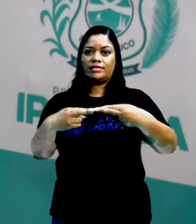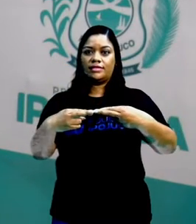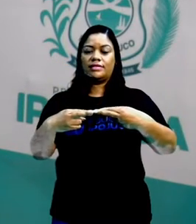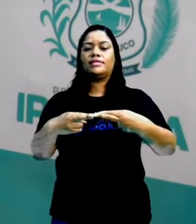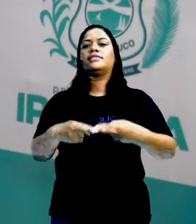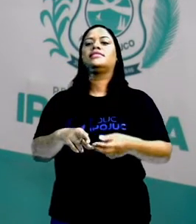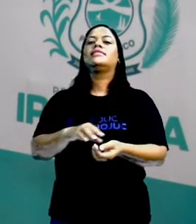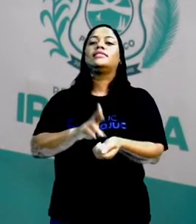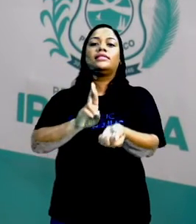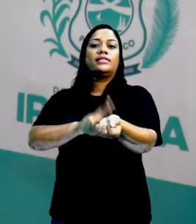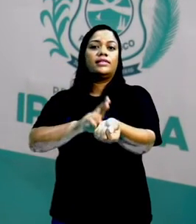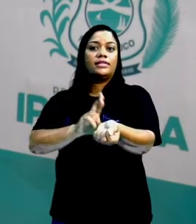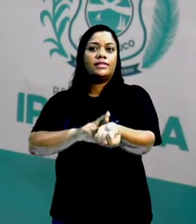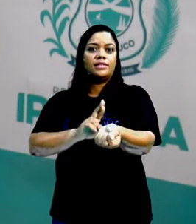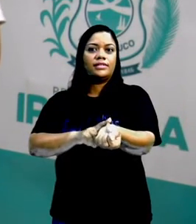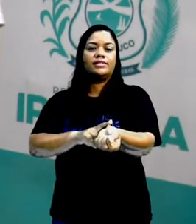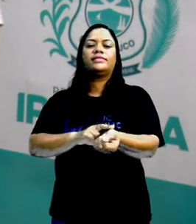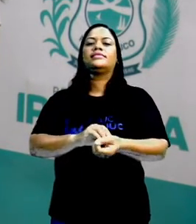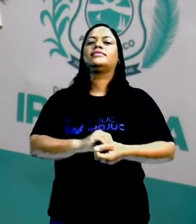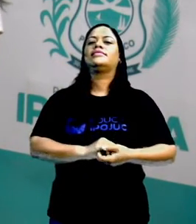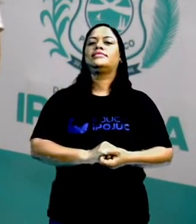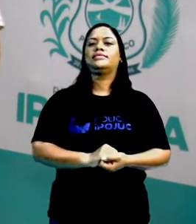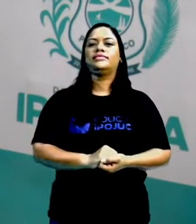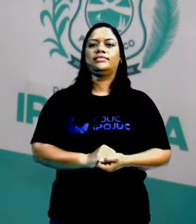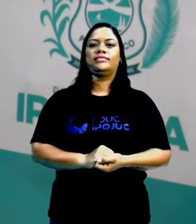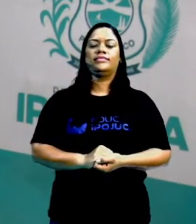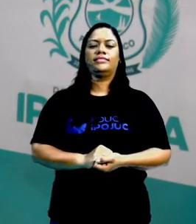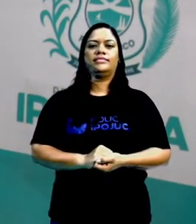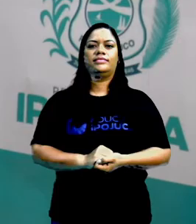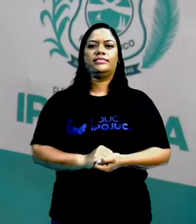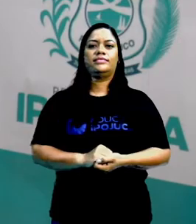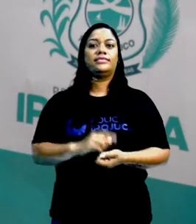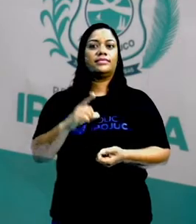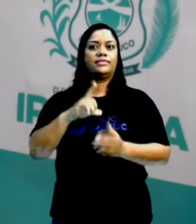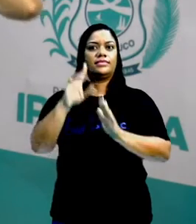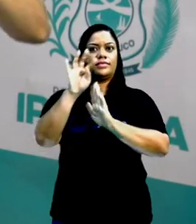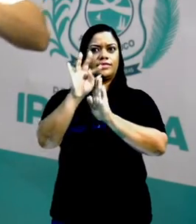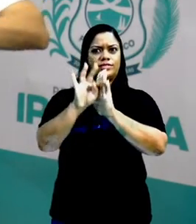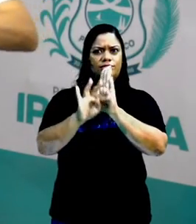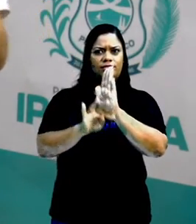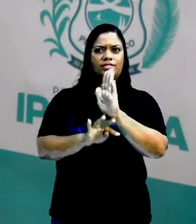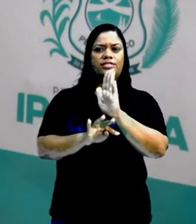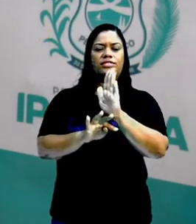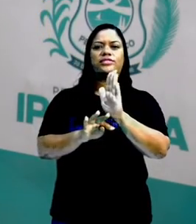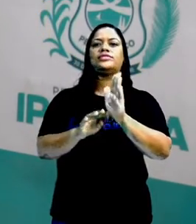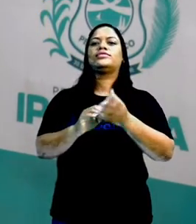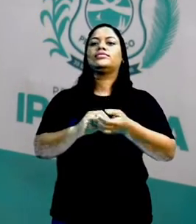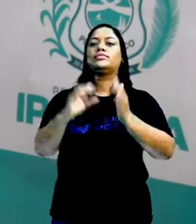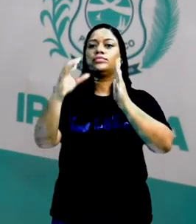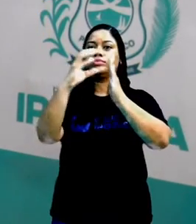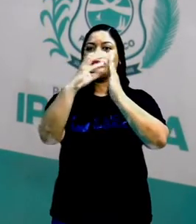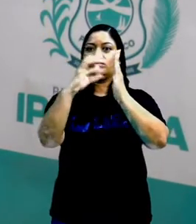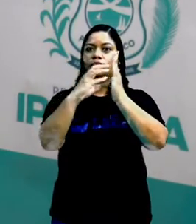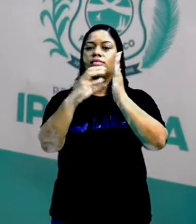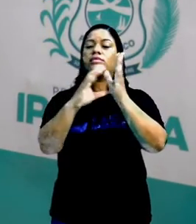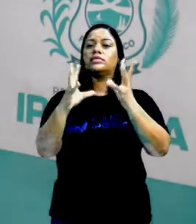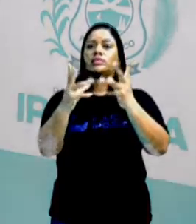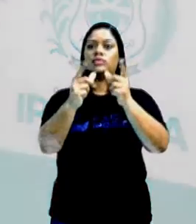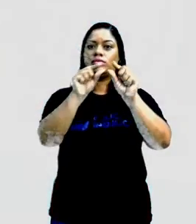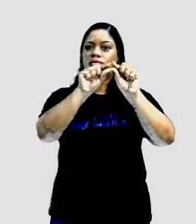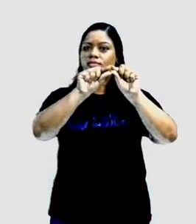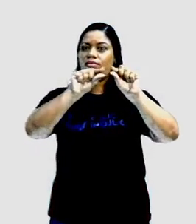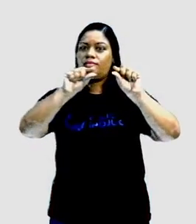apresentam ritmo, sonoridade, certo? E ocupam os textos em prosa, eles ocupam toda a linha